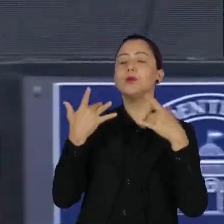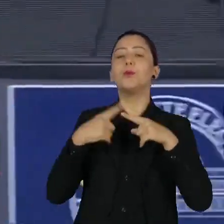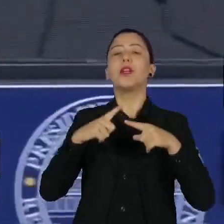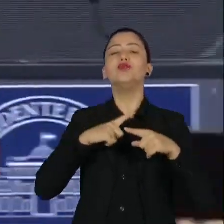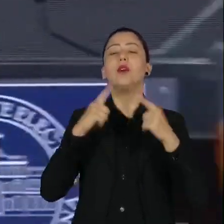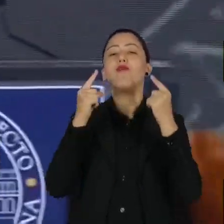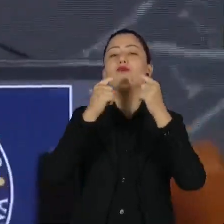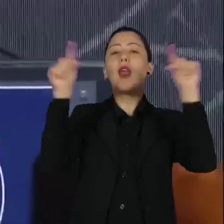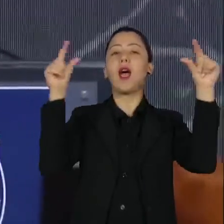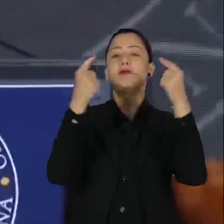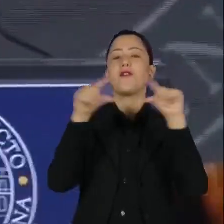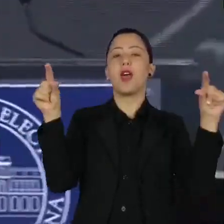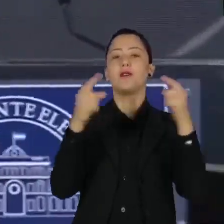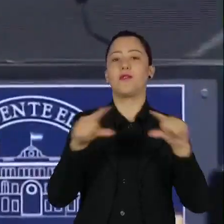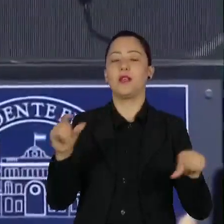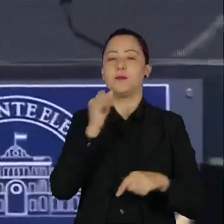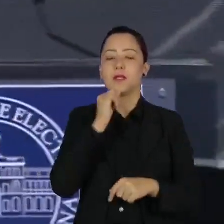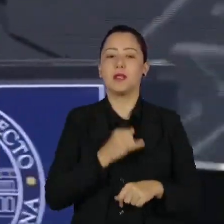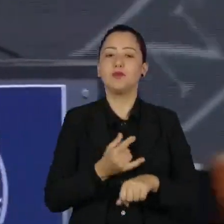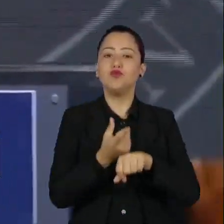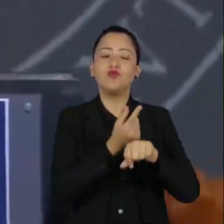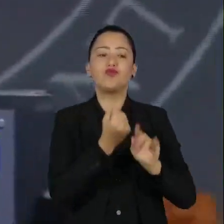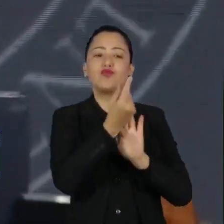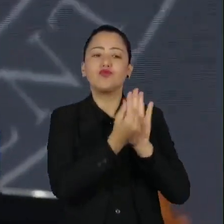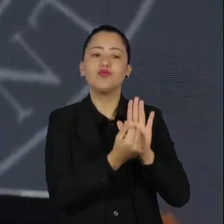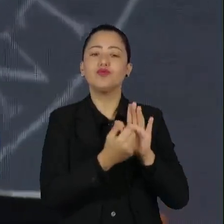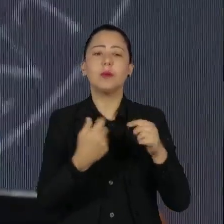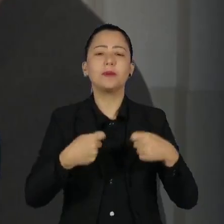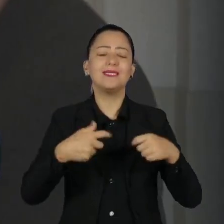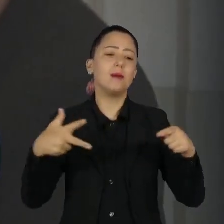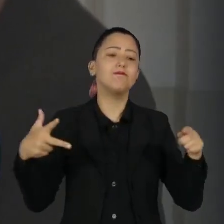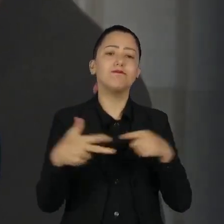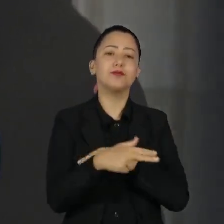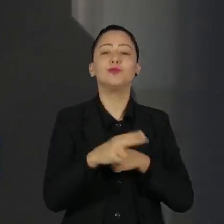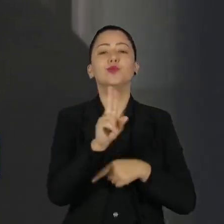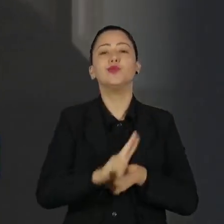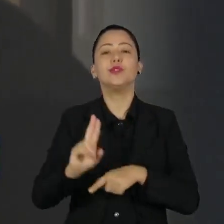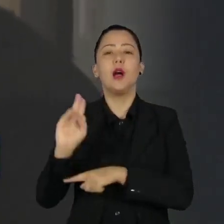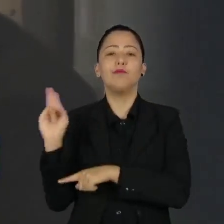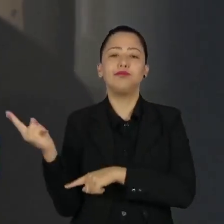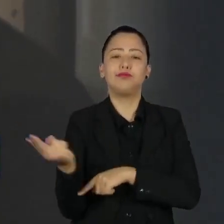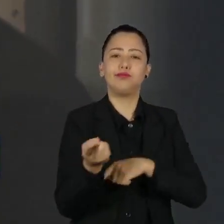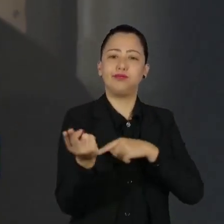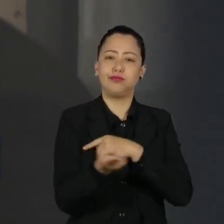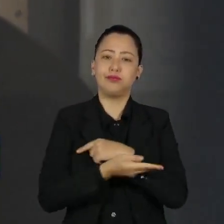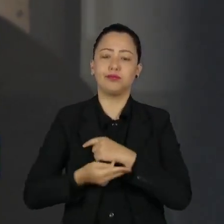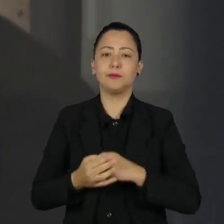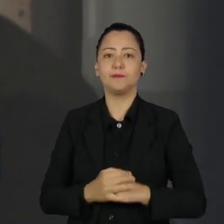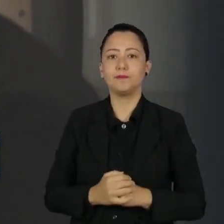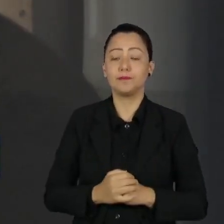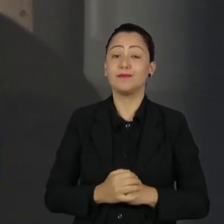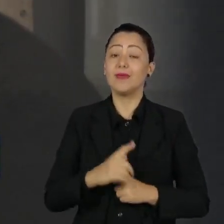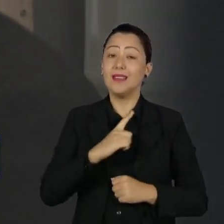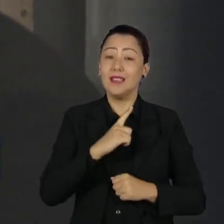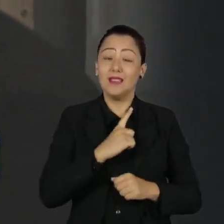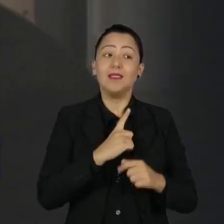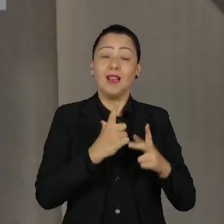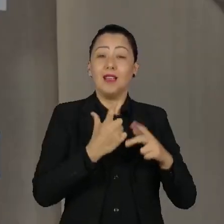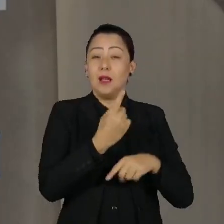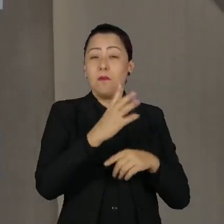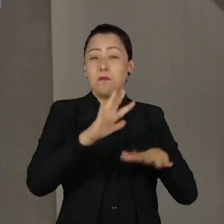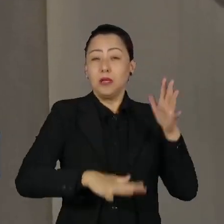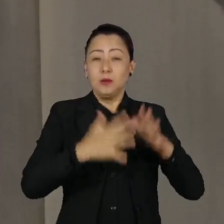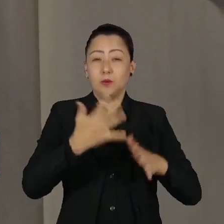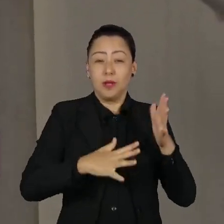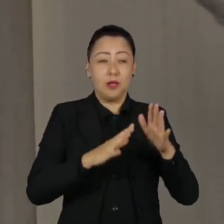de efeito como cortar gastos com motoserra ele recebe o país com uma inflação de mais de 100%